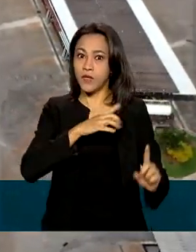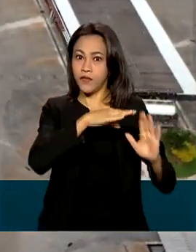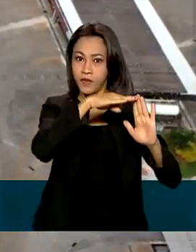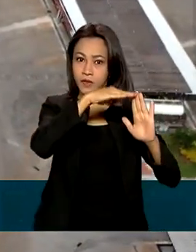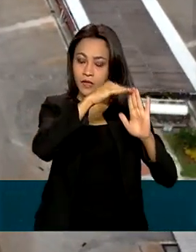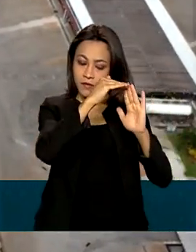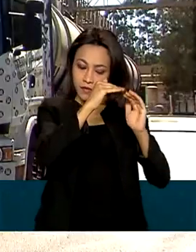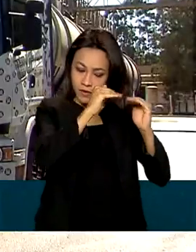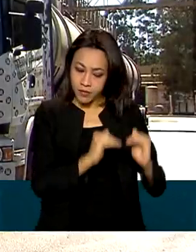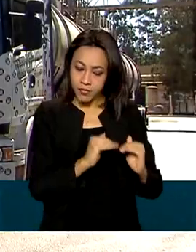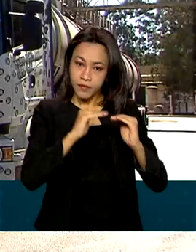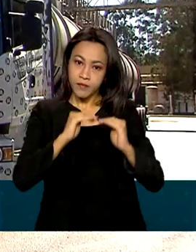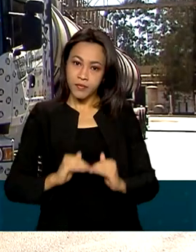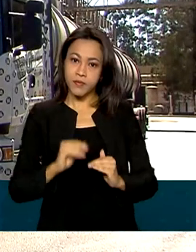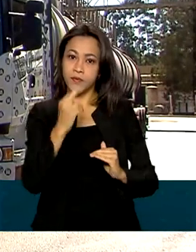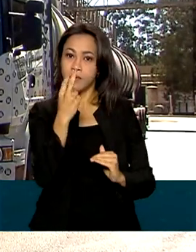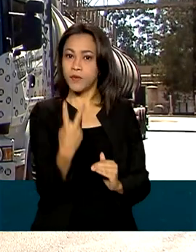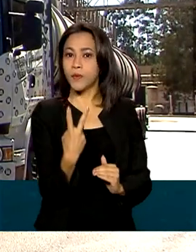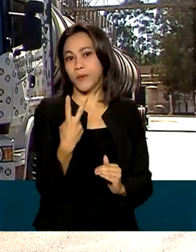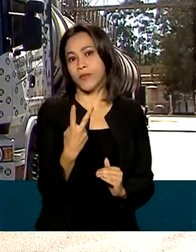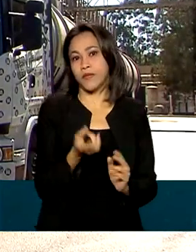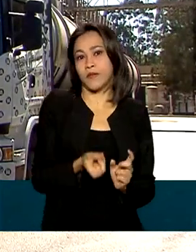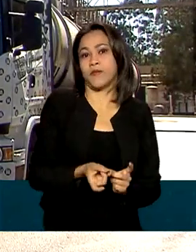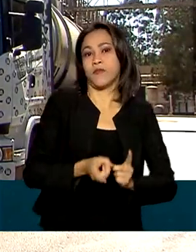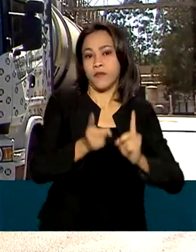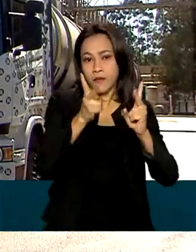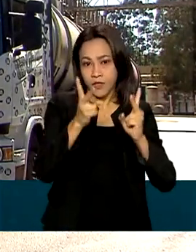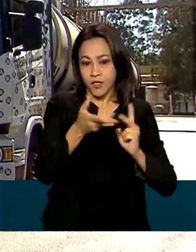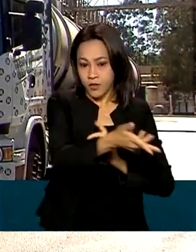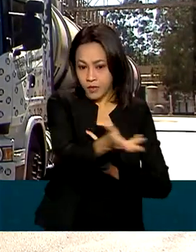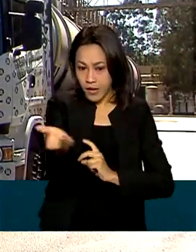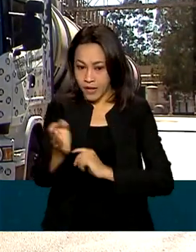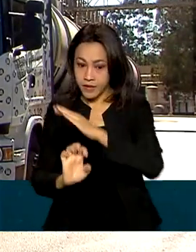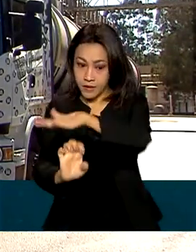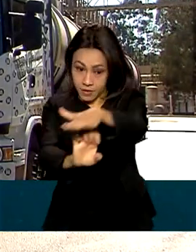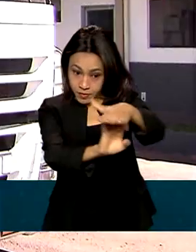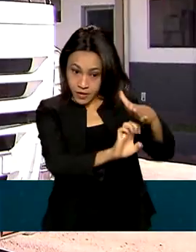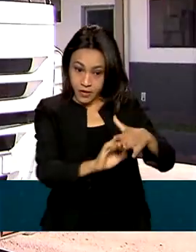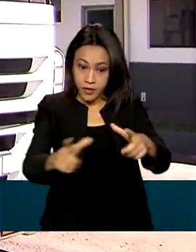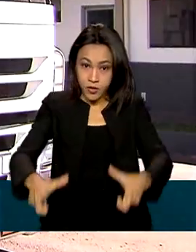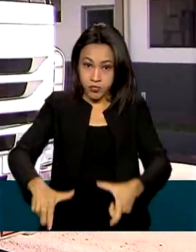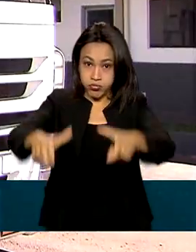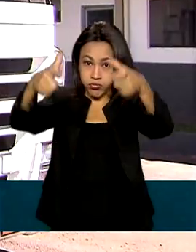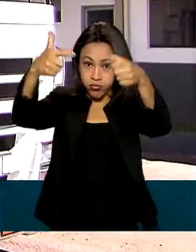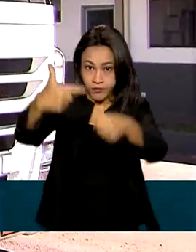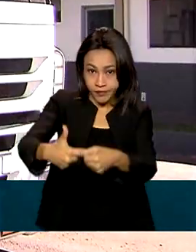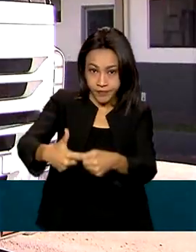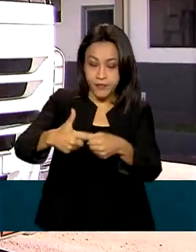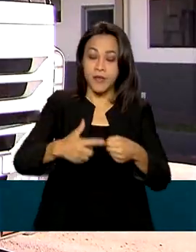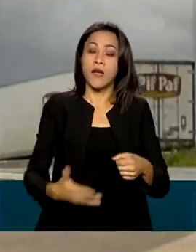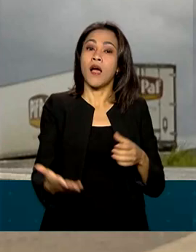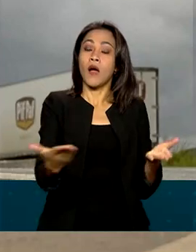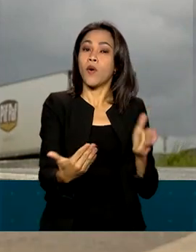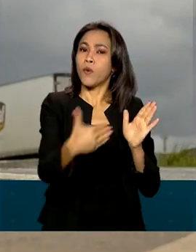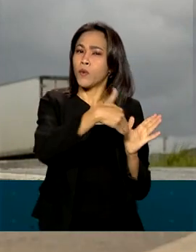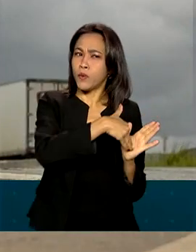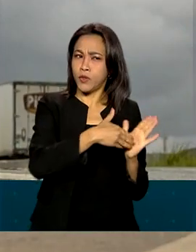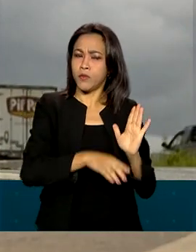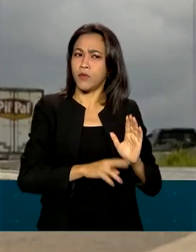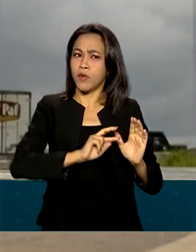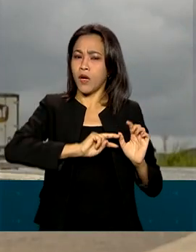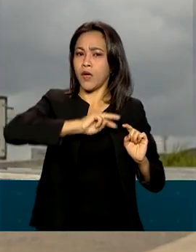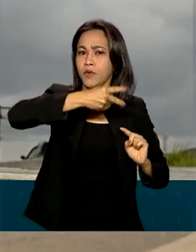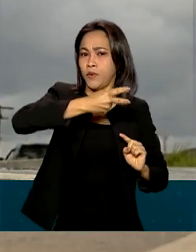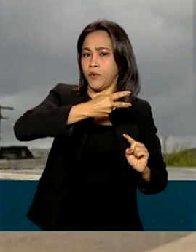duas quedas seguidas no preço vendido aí para as distribuidoras já o diesel em seu último reajuste aumentou